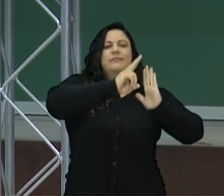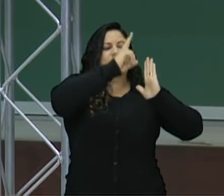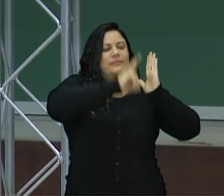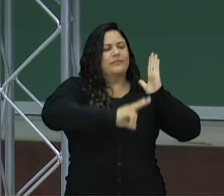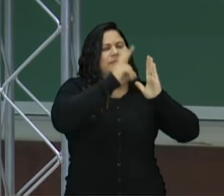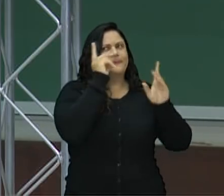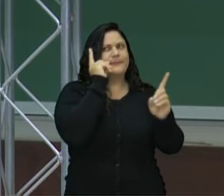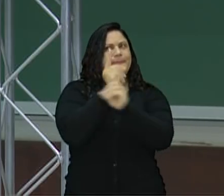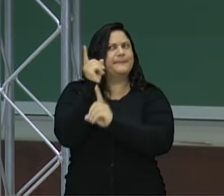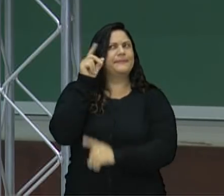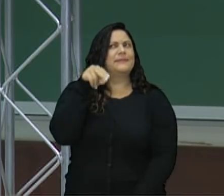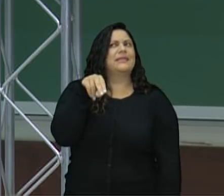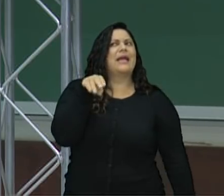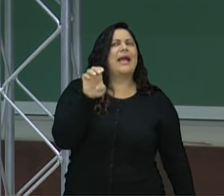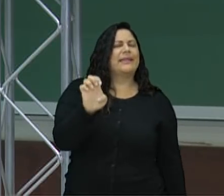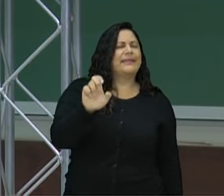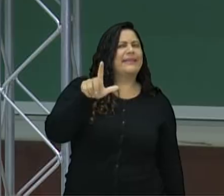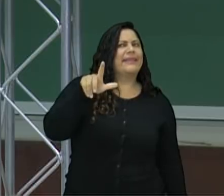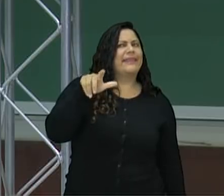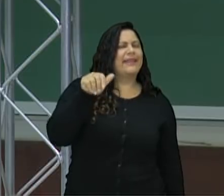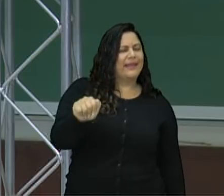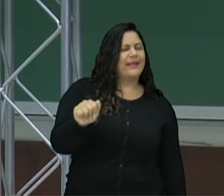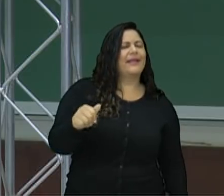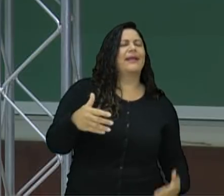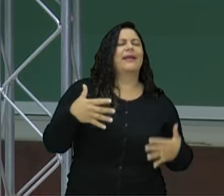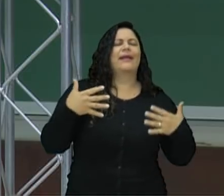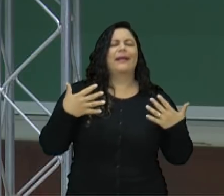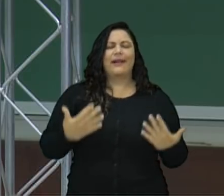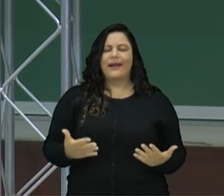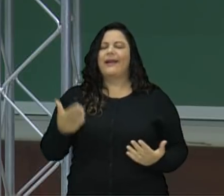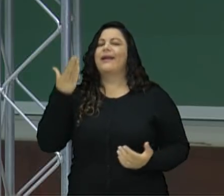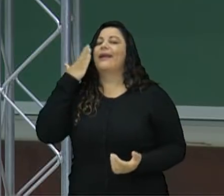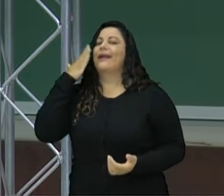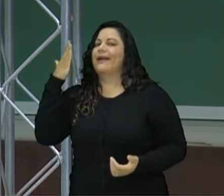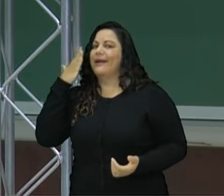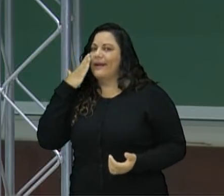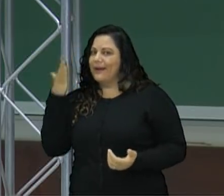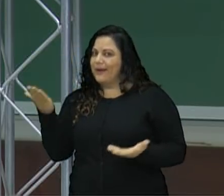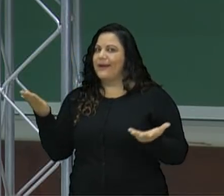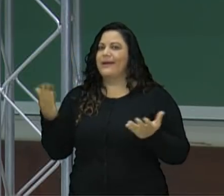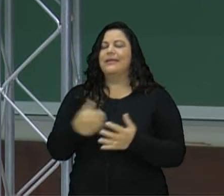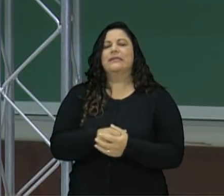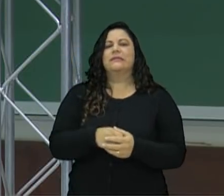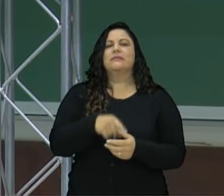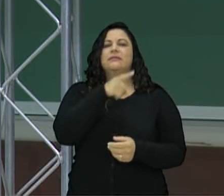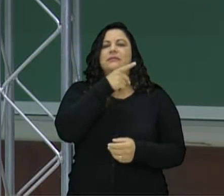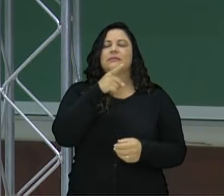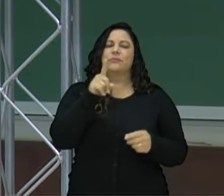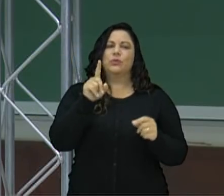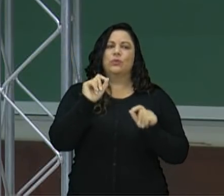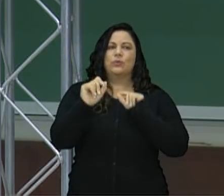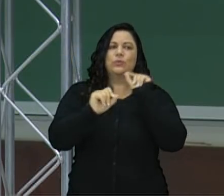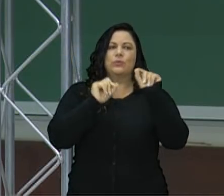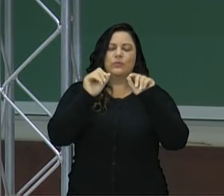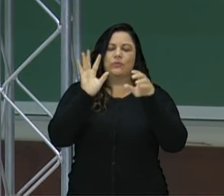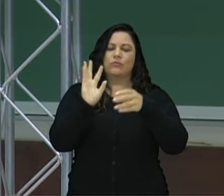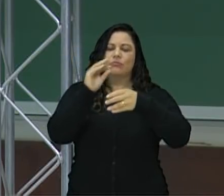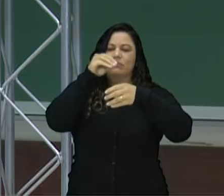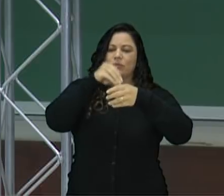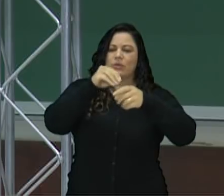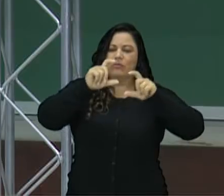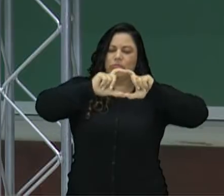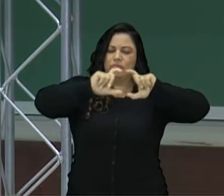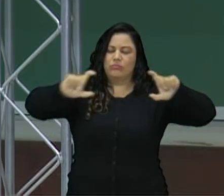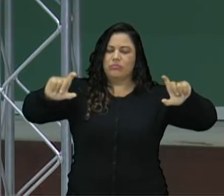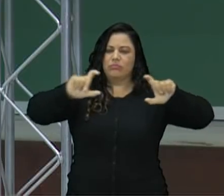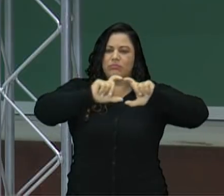né? Pois a essência é o que importa e não a sua aparência. Então, dentro de uma